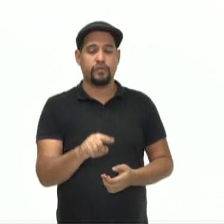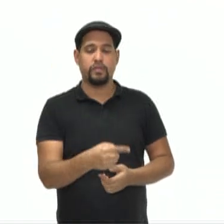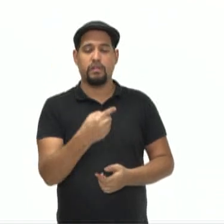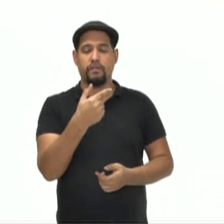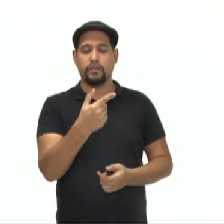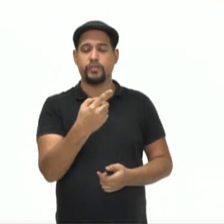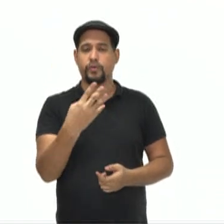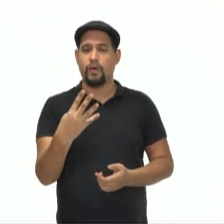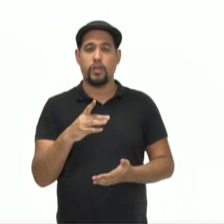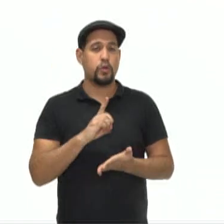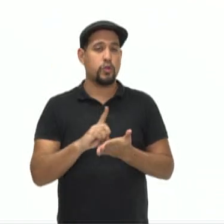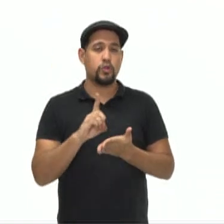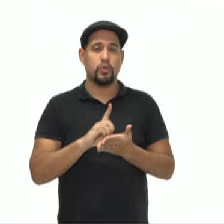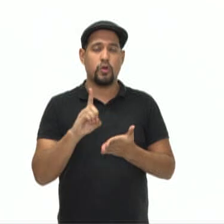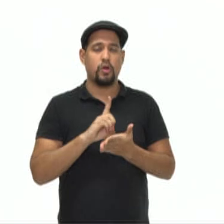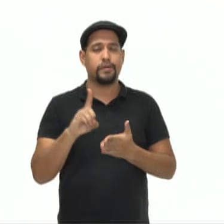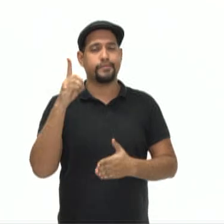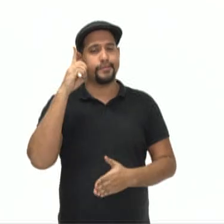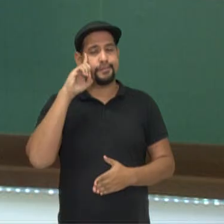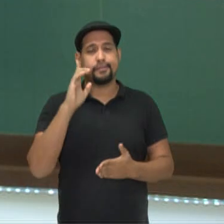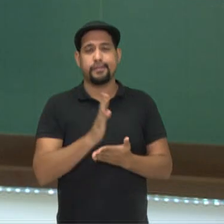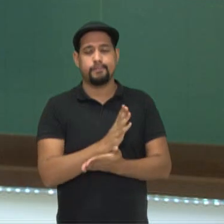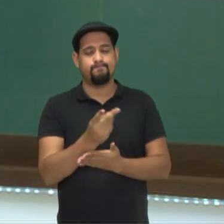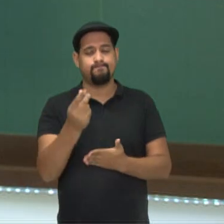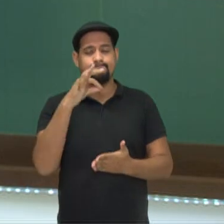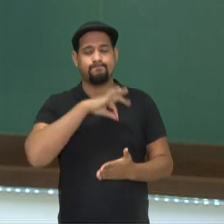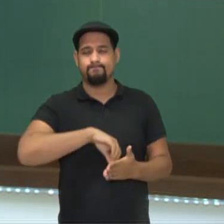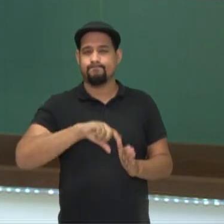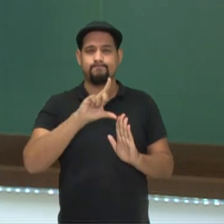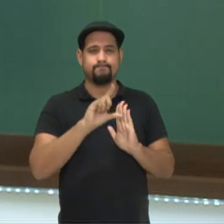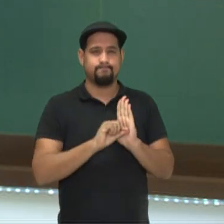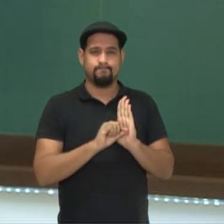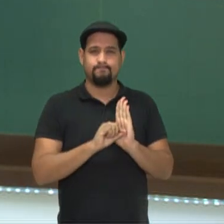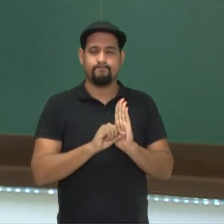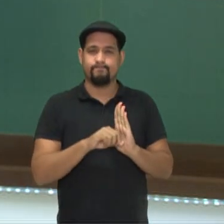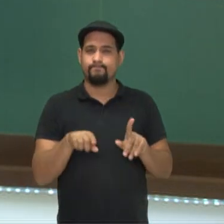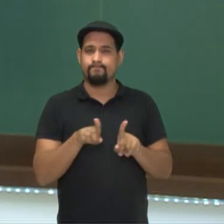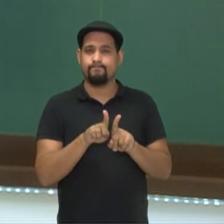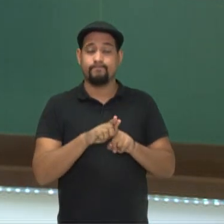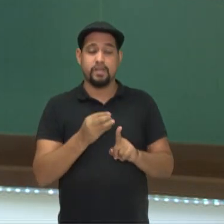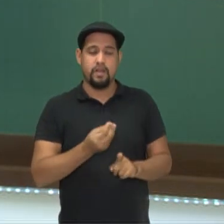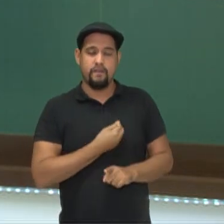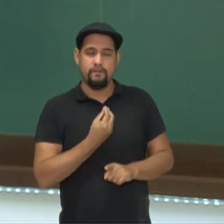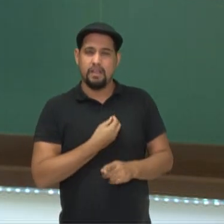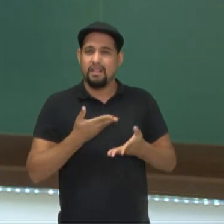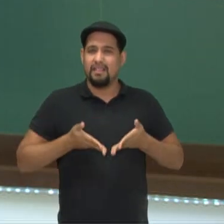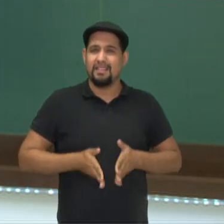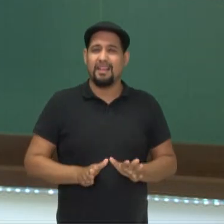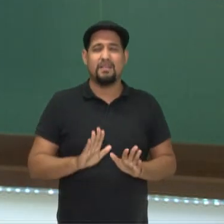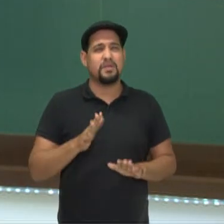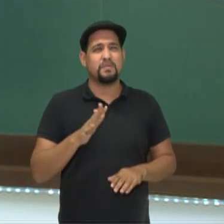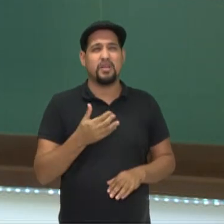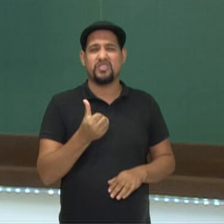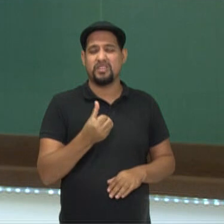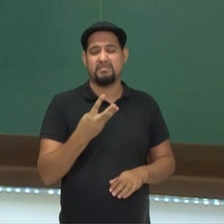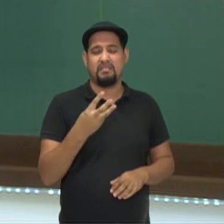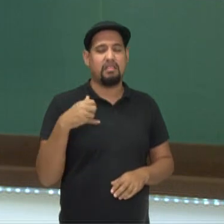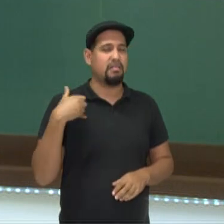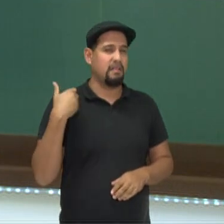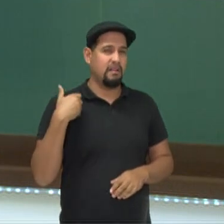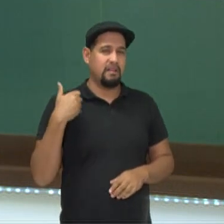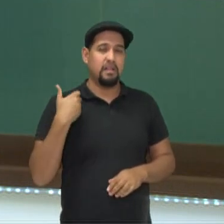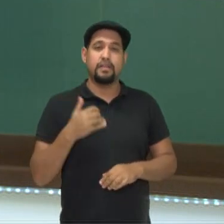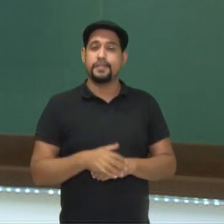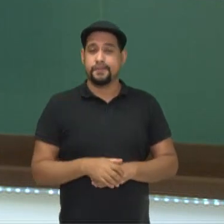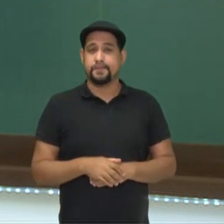$1,24 por dia, ou seja, tem gente ganhando menos ainda. A expectativa de vida ao nascer é de 63 anos.